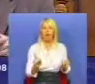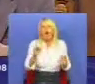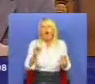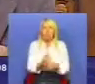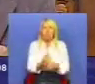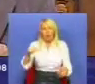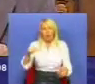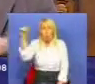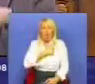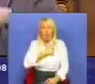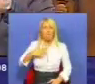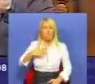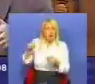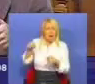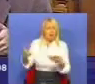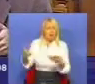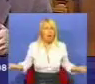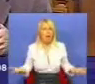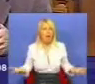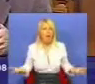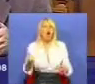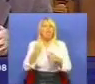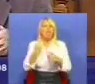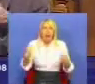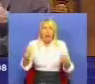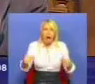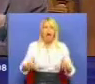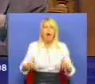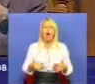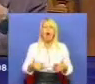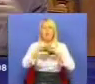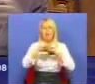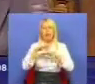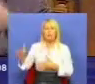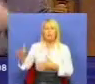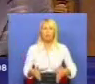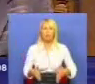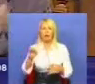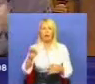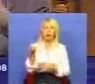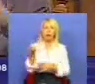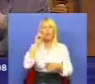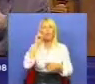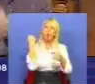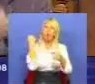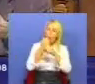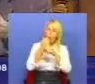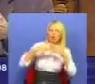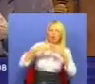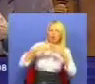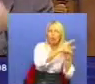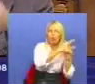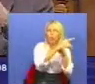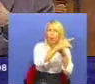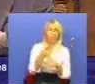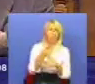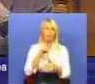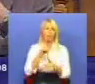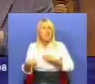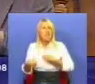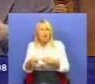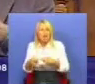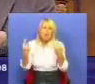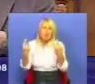empresa, porque há uma rede de estradas e não vão ser construídas outras, trata-se de gerir o património que o